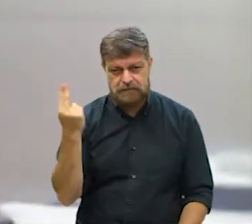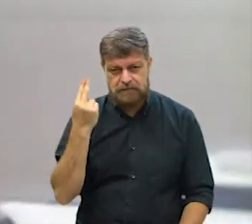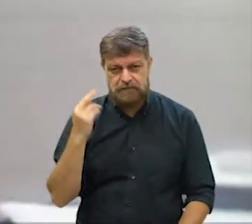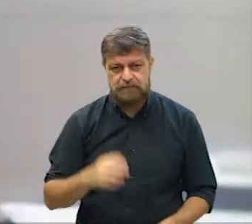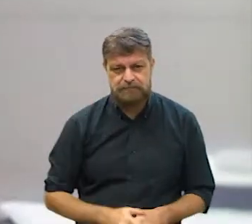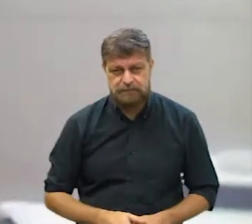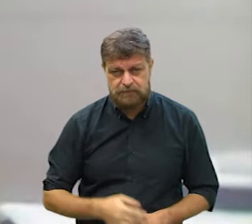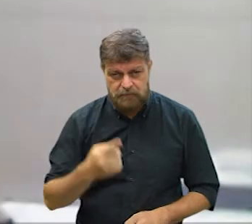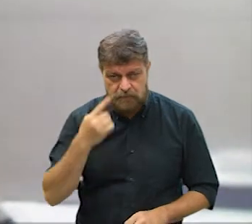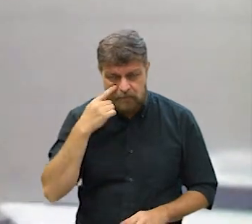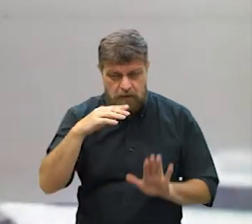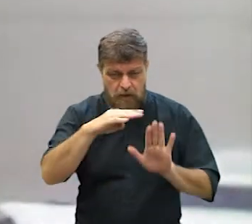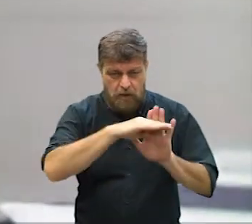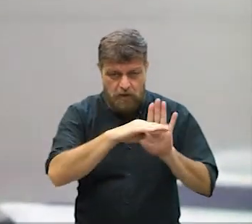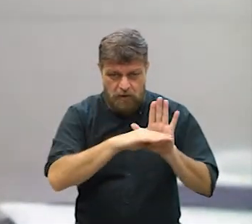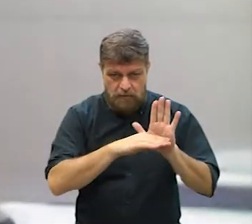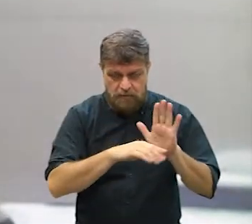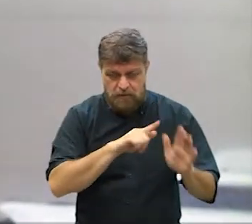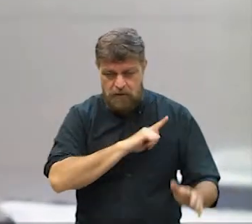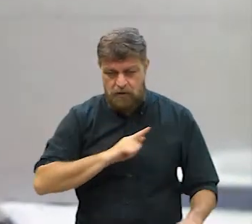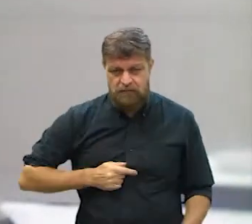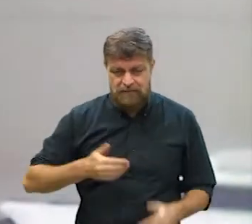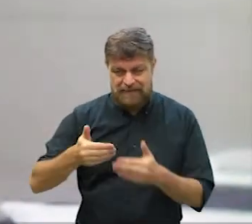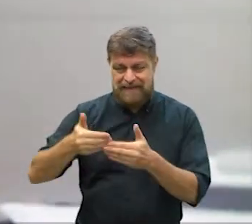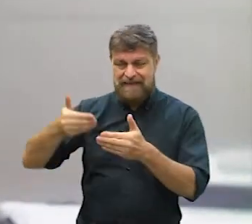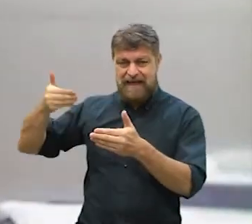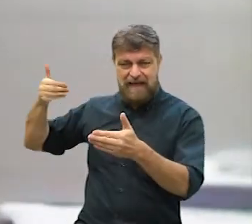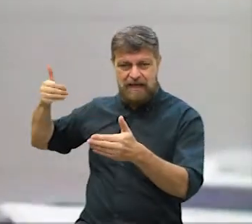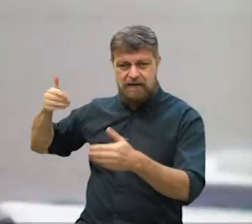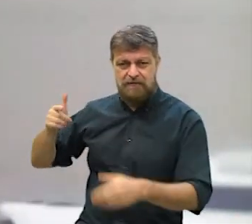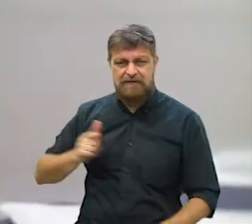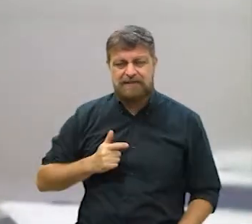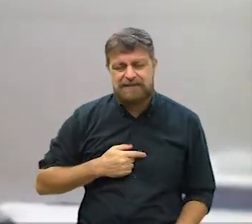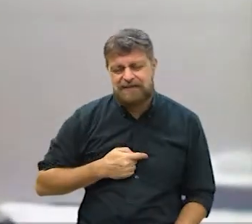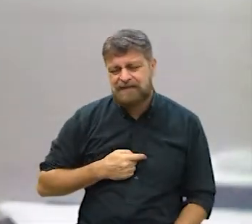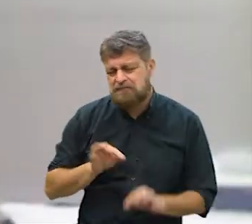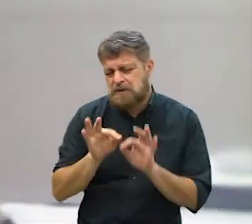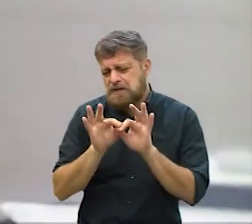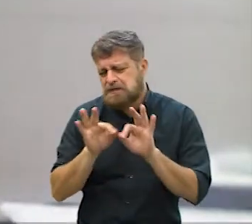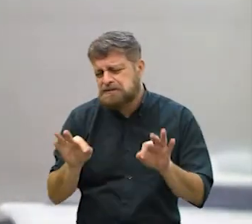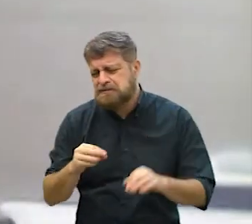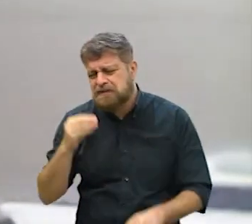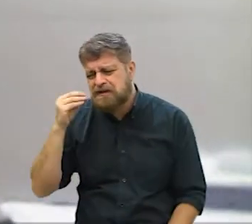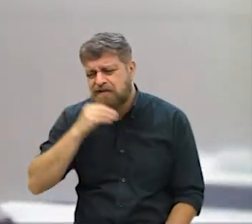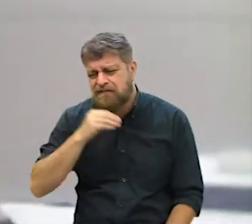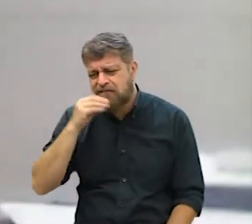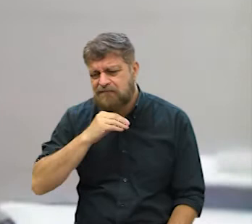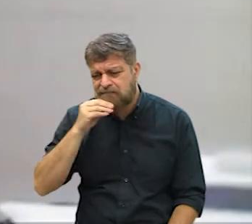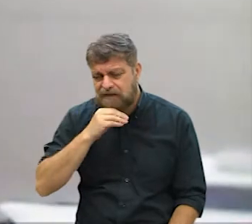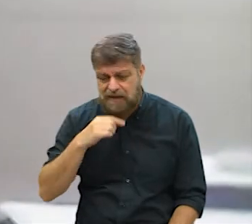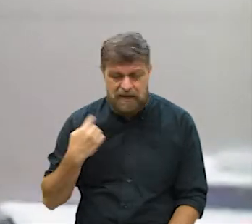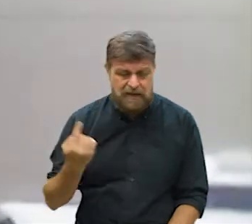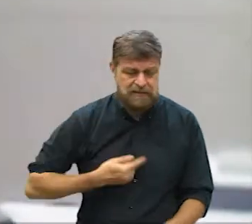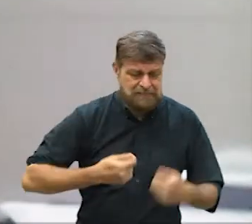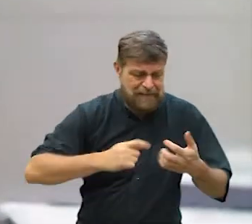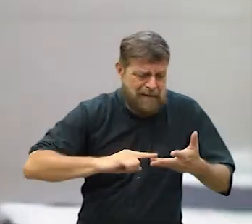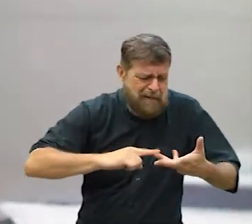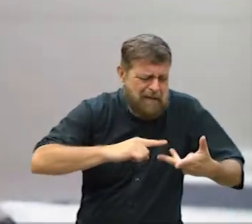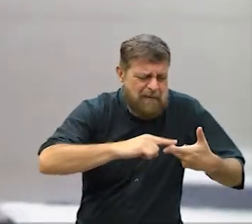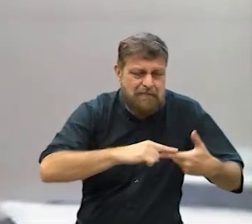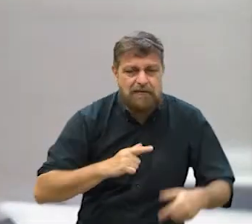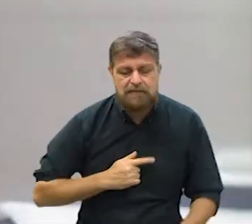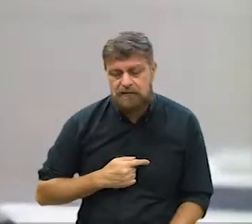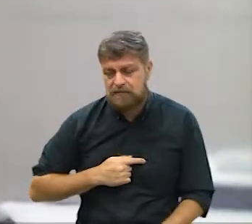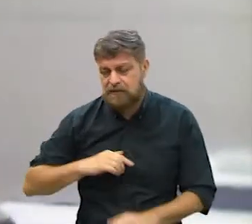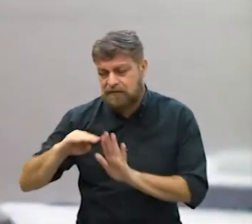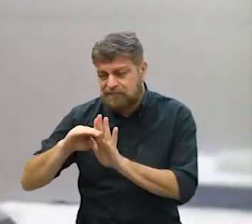os programas dos governos anteriores, mesmo de agora, ele é muito tímido para as nossas necessidades, né?